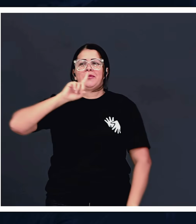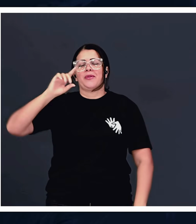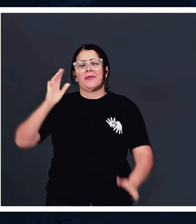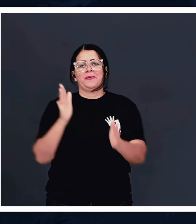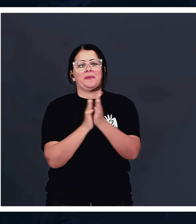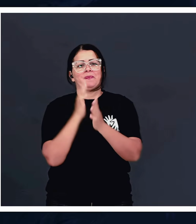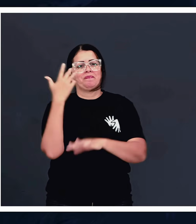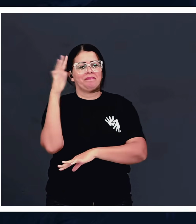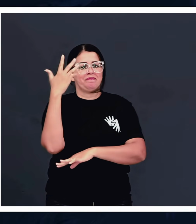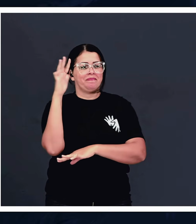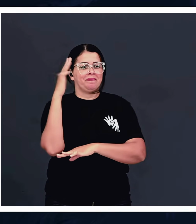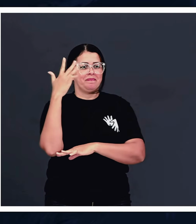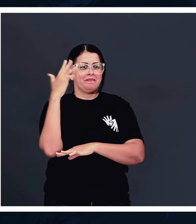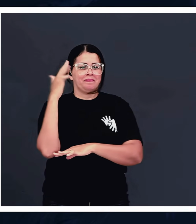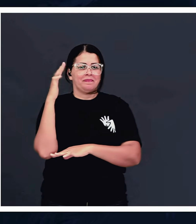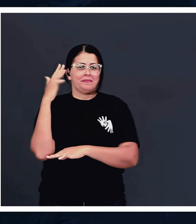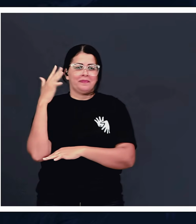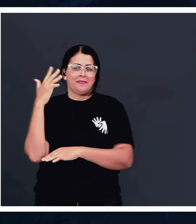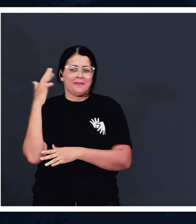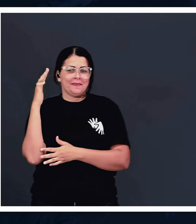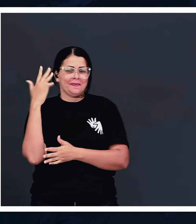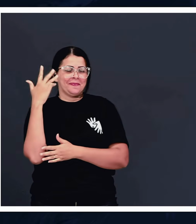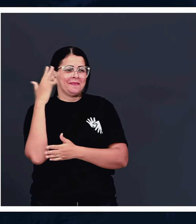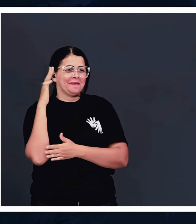o Senhor, porque Ele é digno.